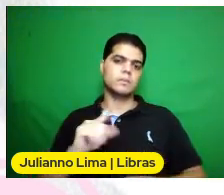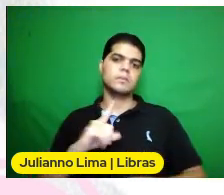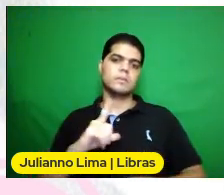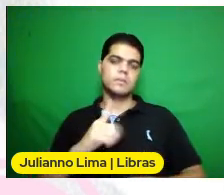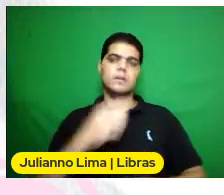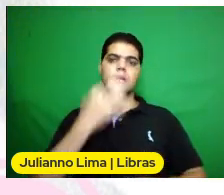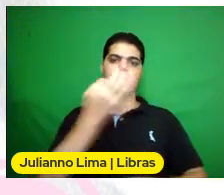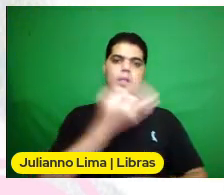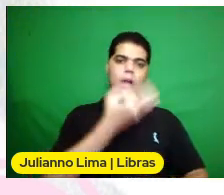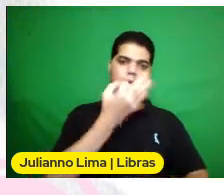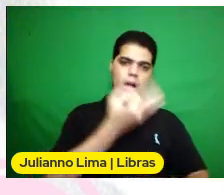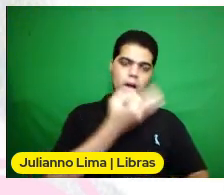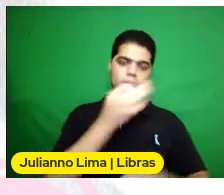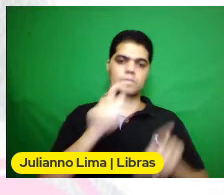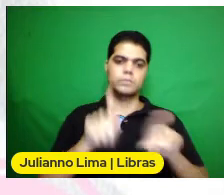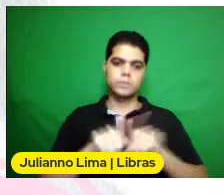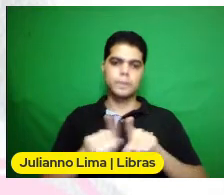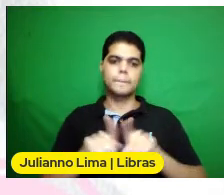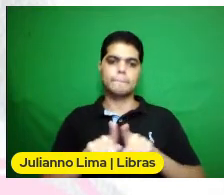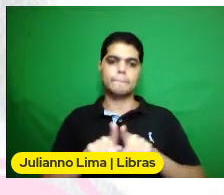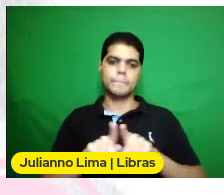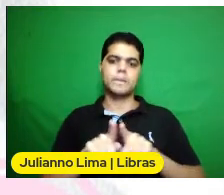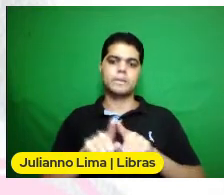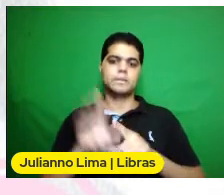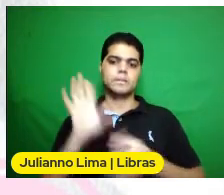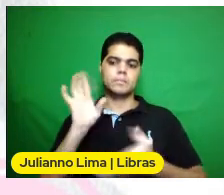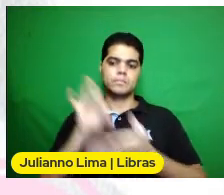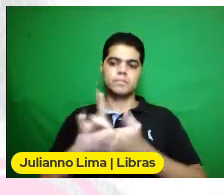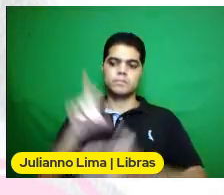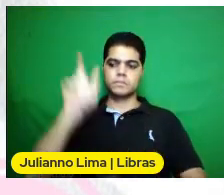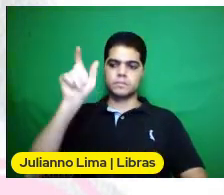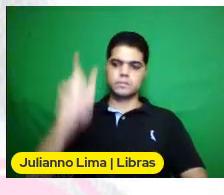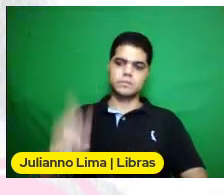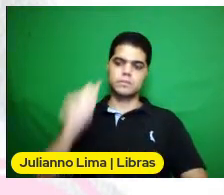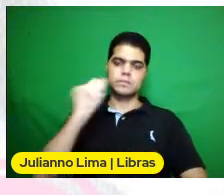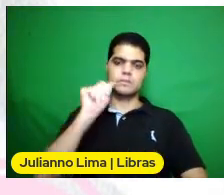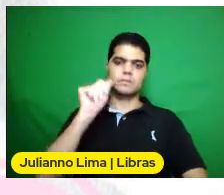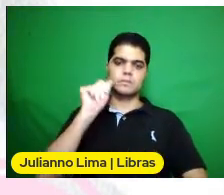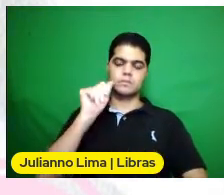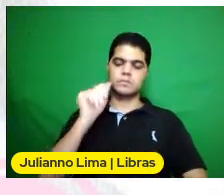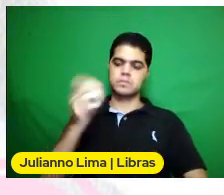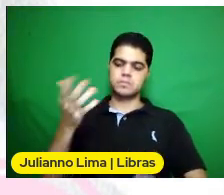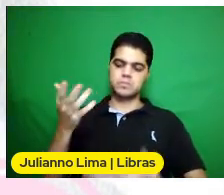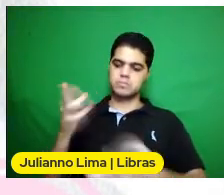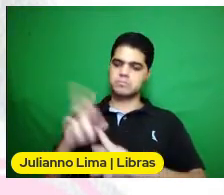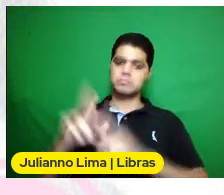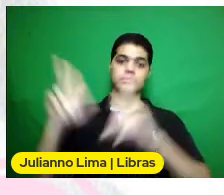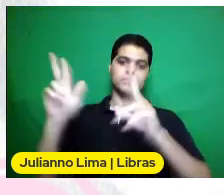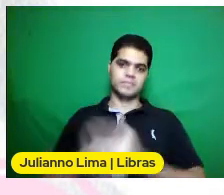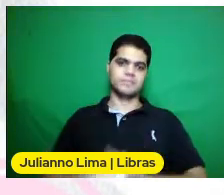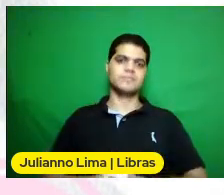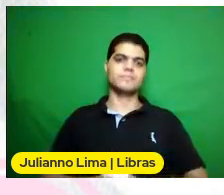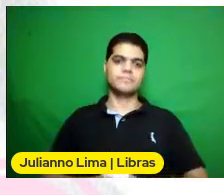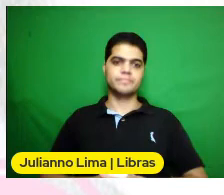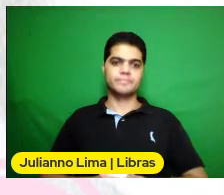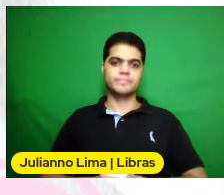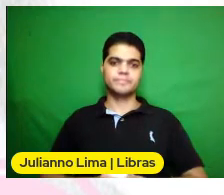narraram essa figura tão diferente, né?